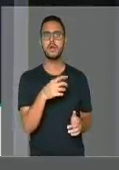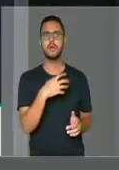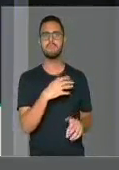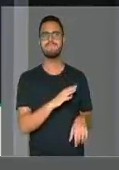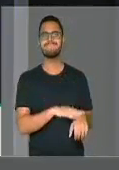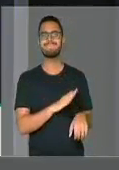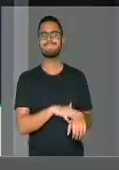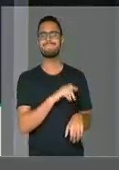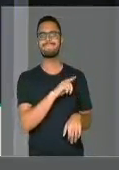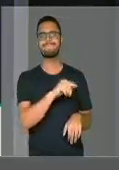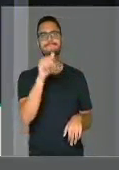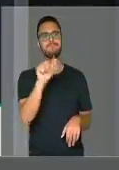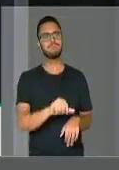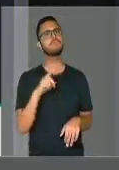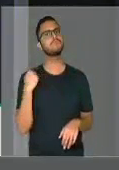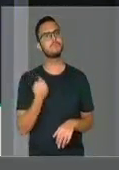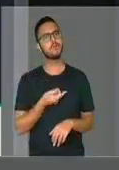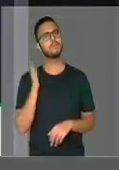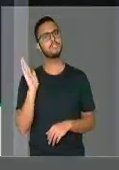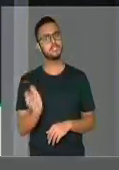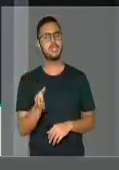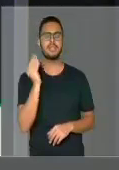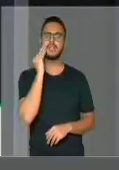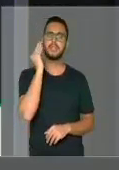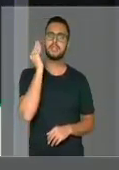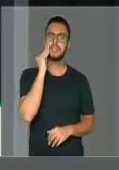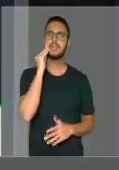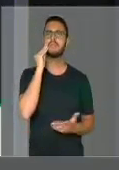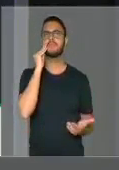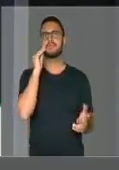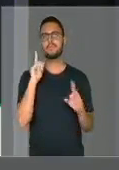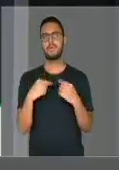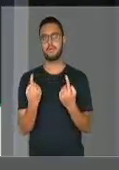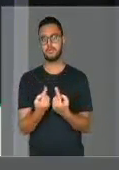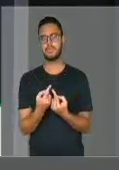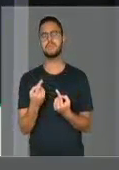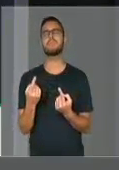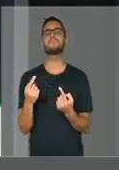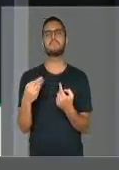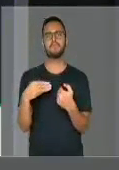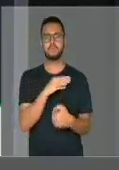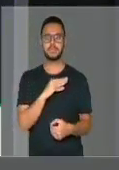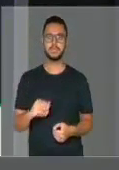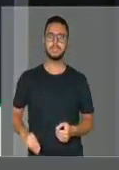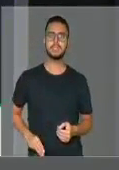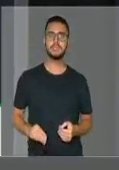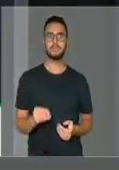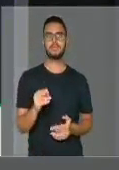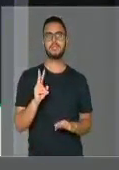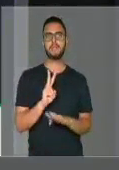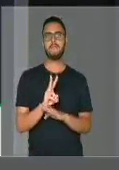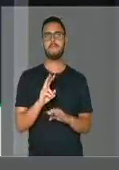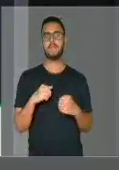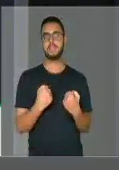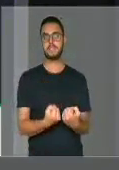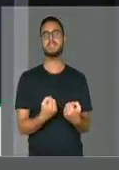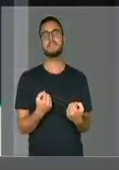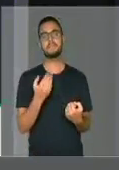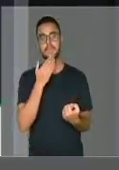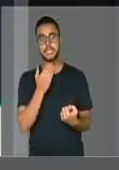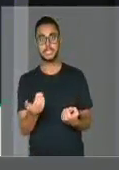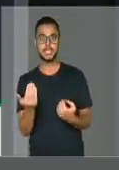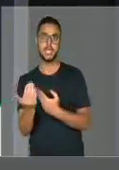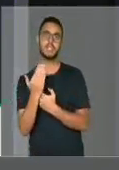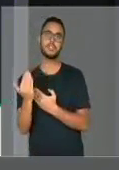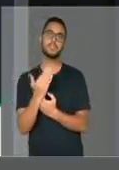chegamos aqui a tentar uma audiência com o senhor ministro da Defesa para pedir socorro.